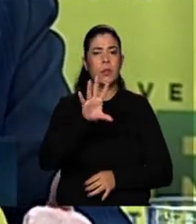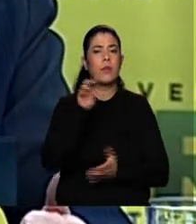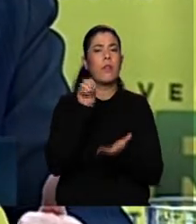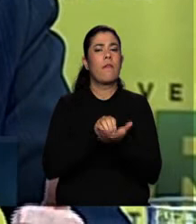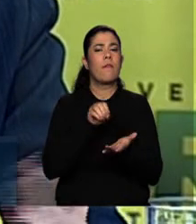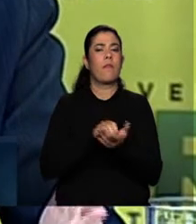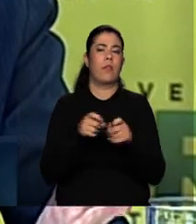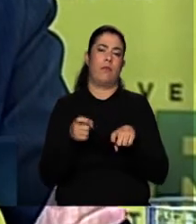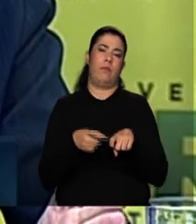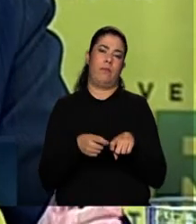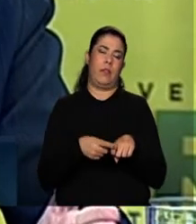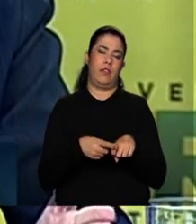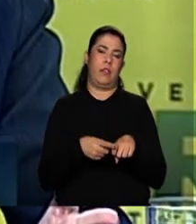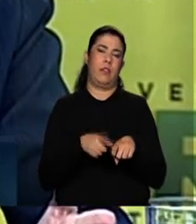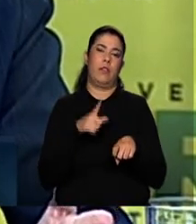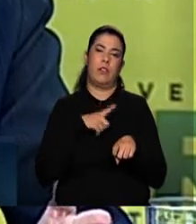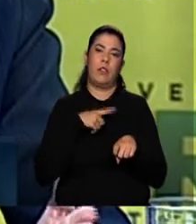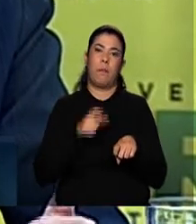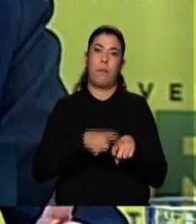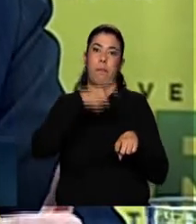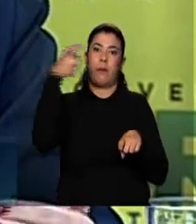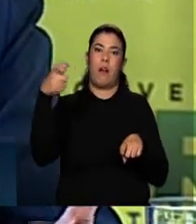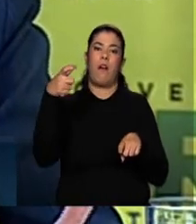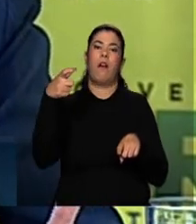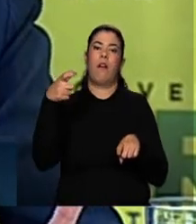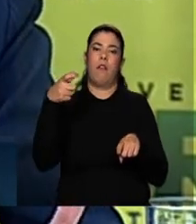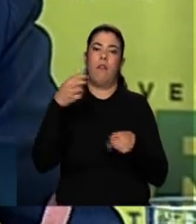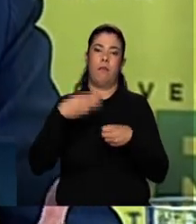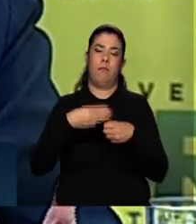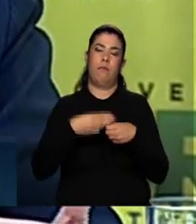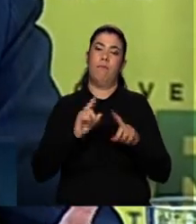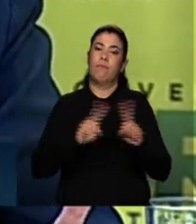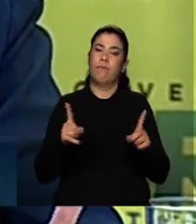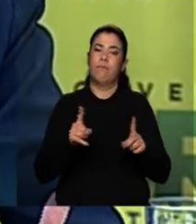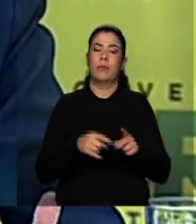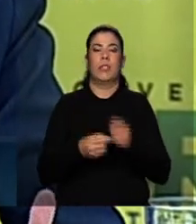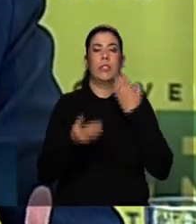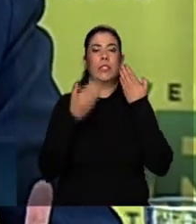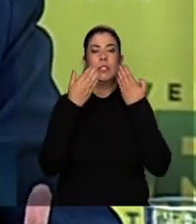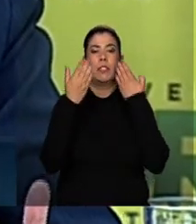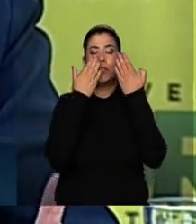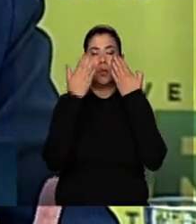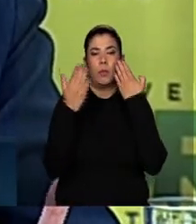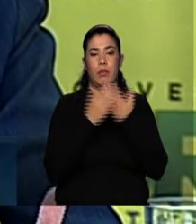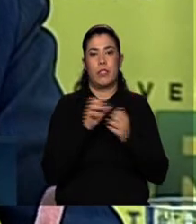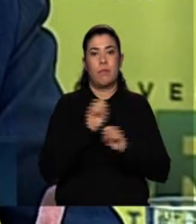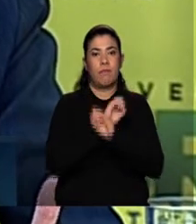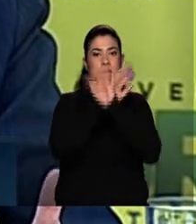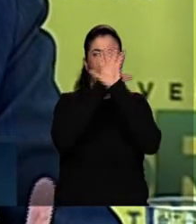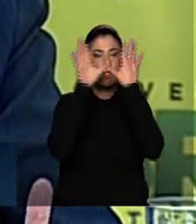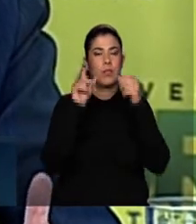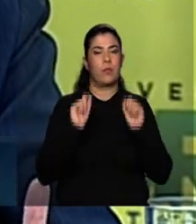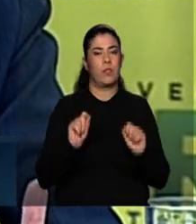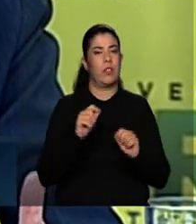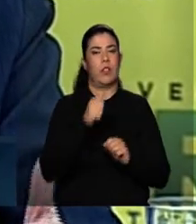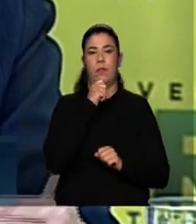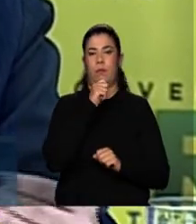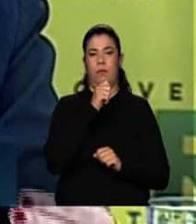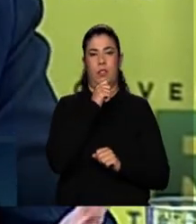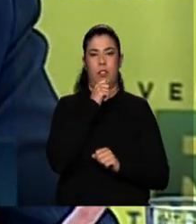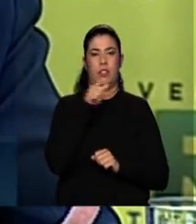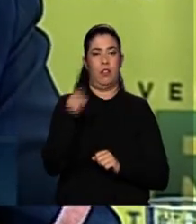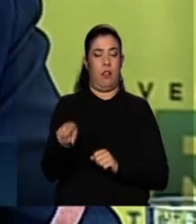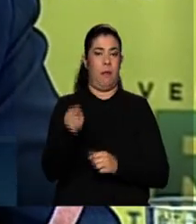a gente teria um número muito maior. Mas a gente tem essa clareza de que não adianta